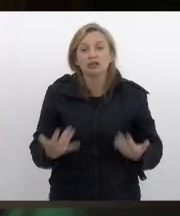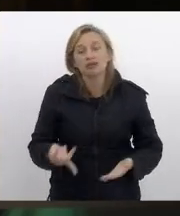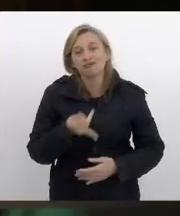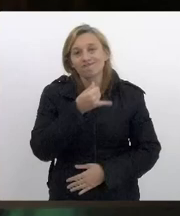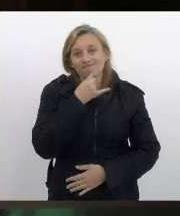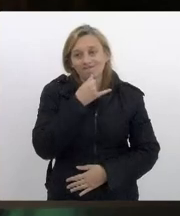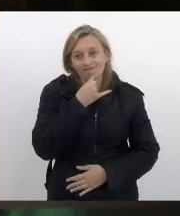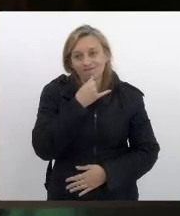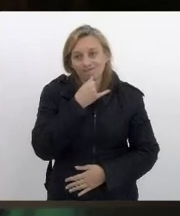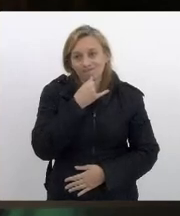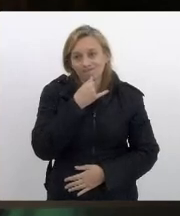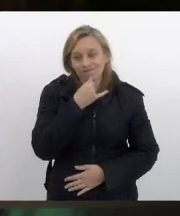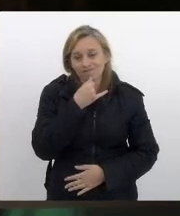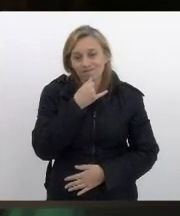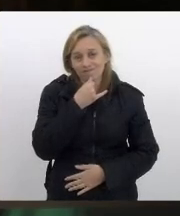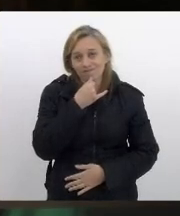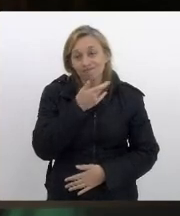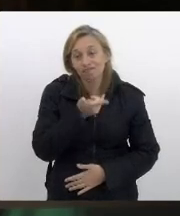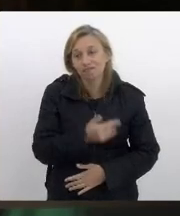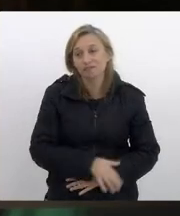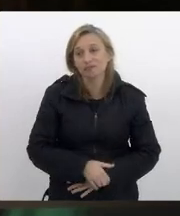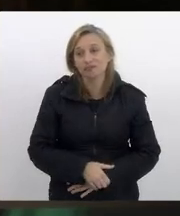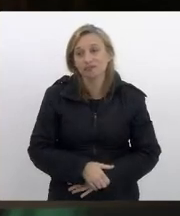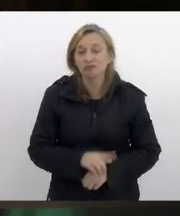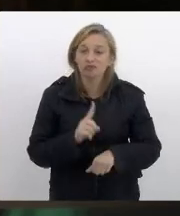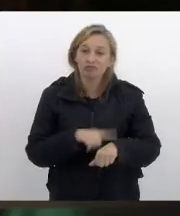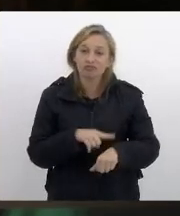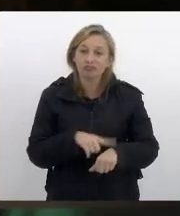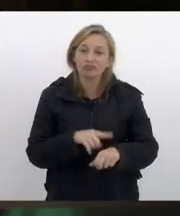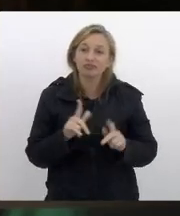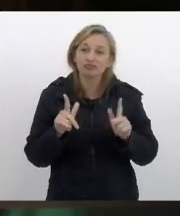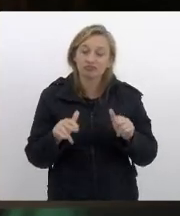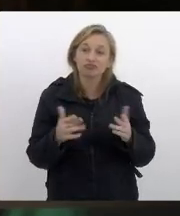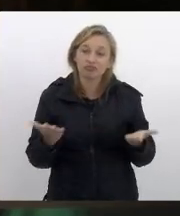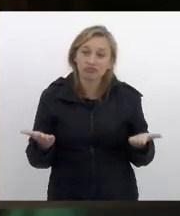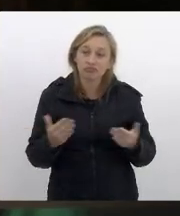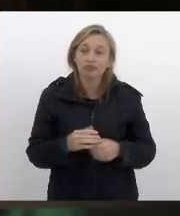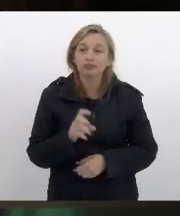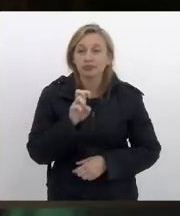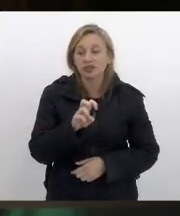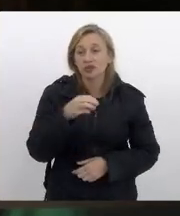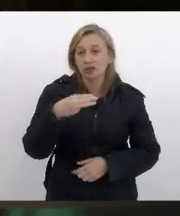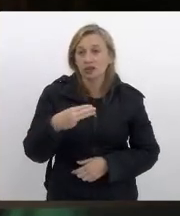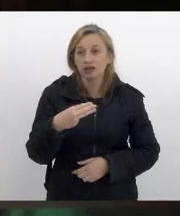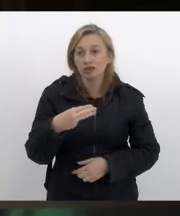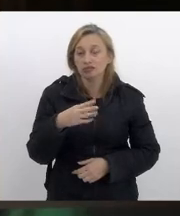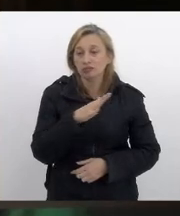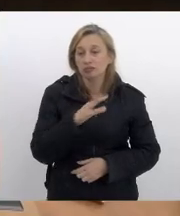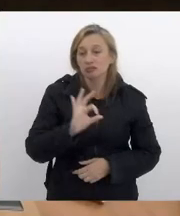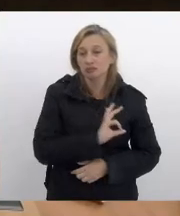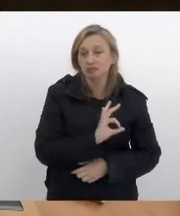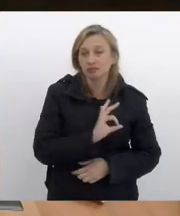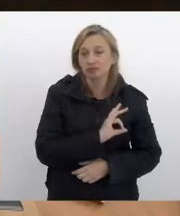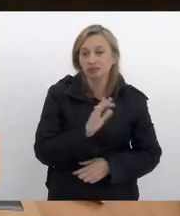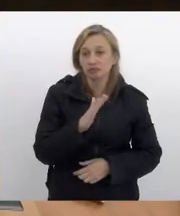triste quando nós passamos por momentos como esse. 53 policiais mortos.